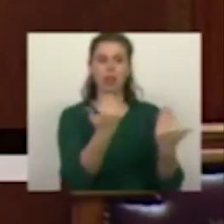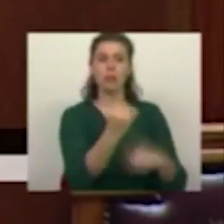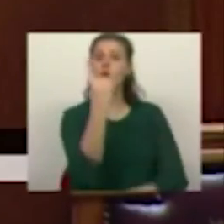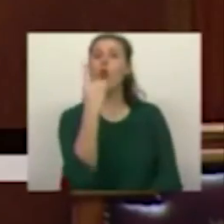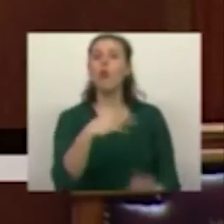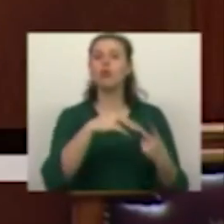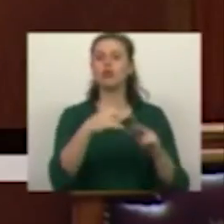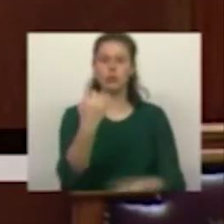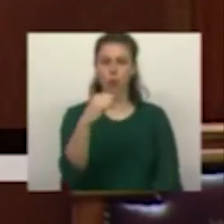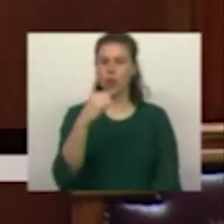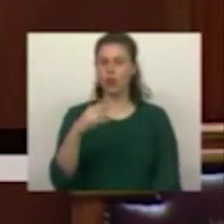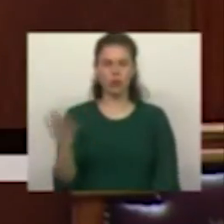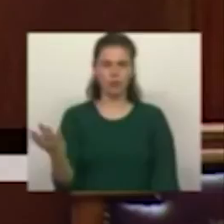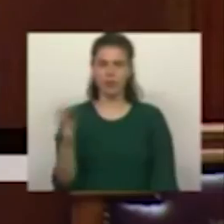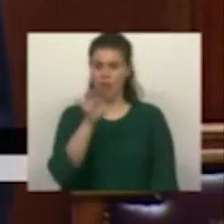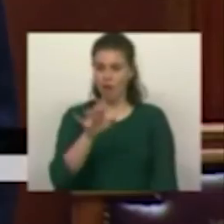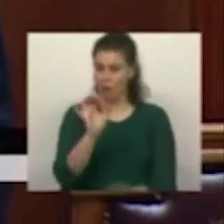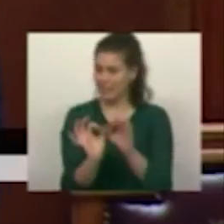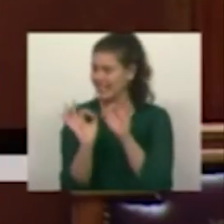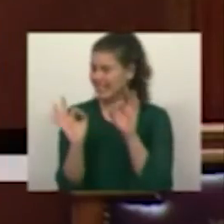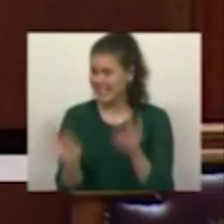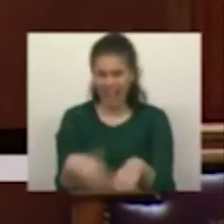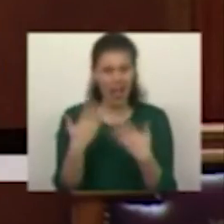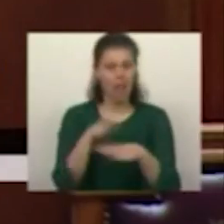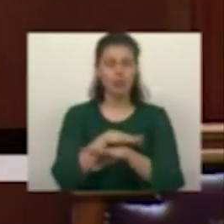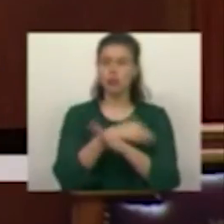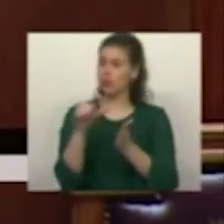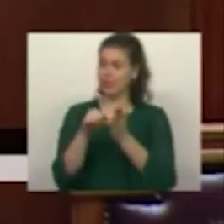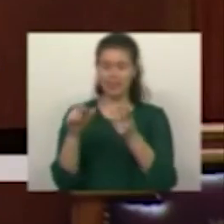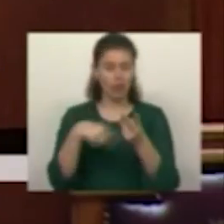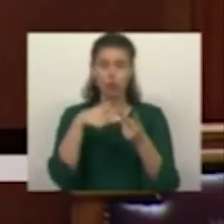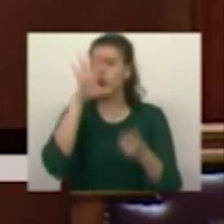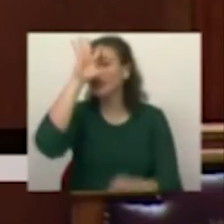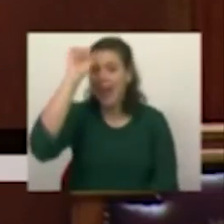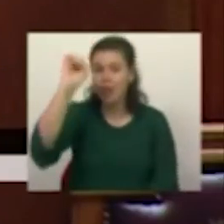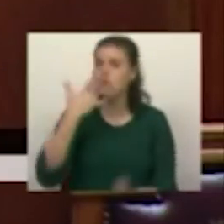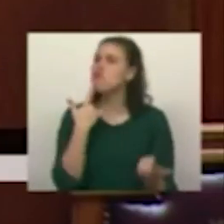só município. Da mesma maneira que a Administração Central, que o Estado